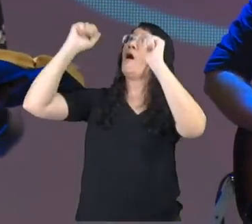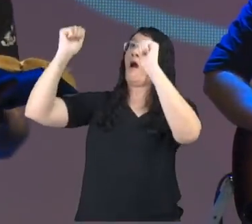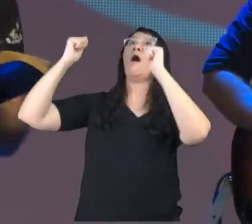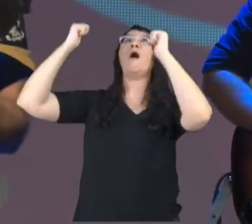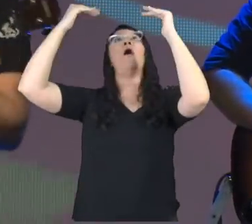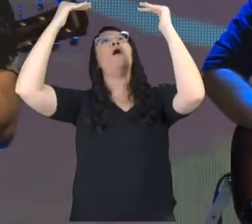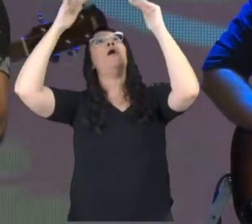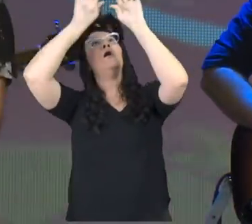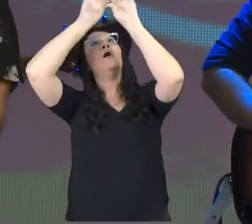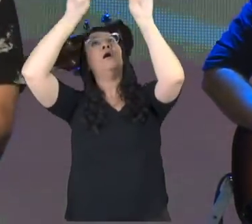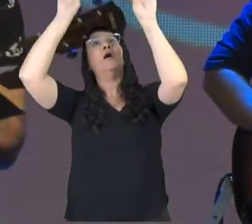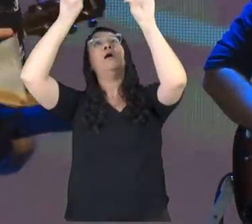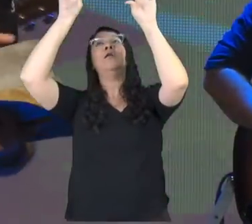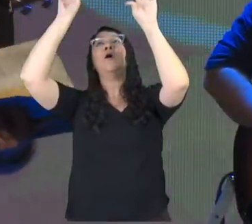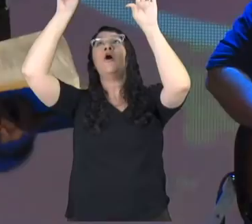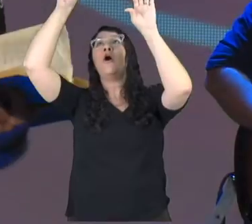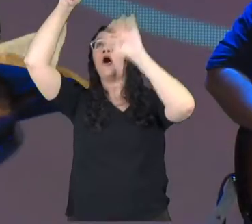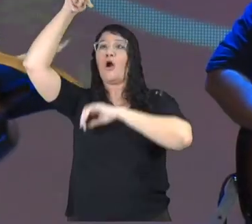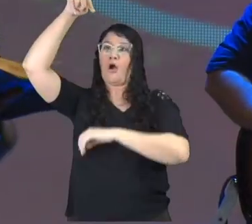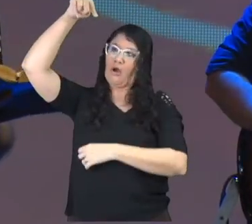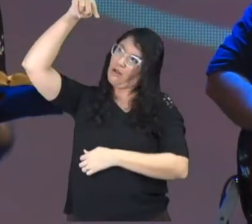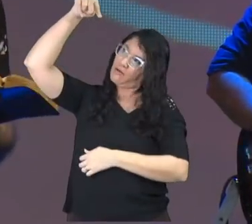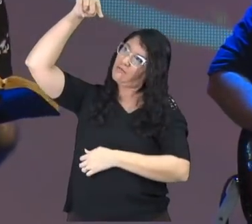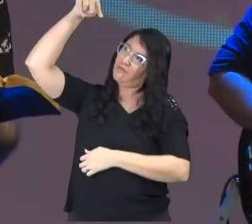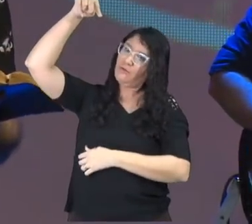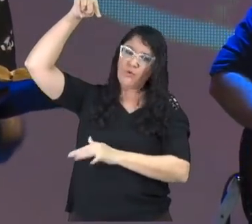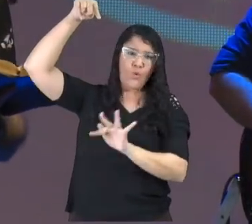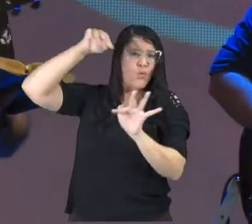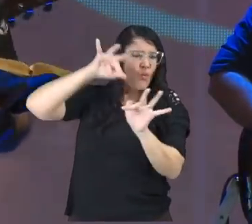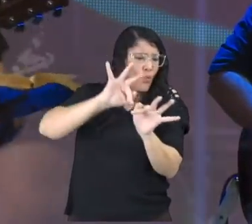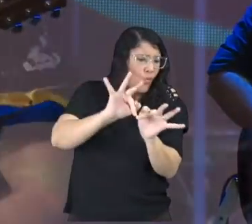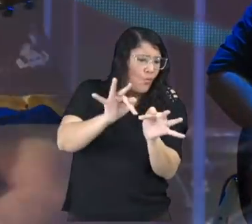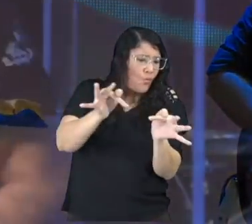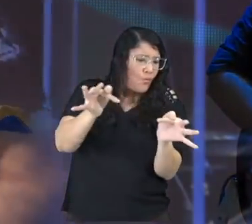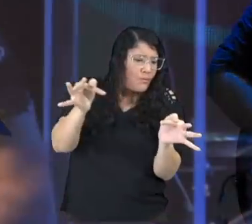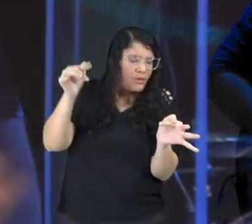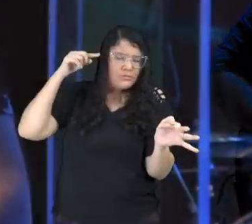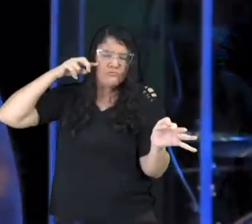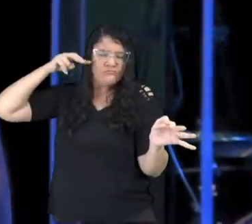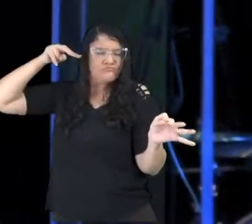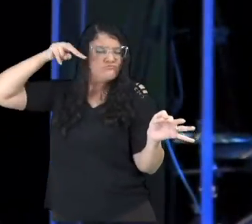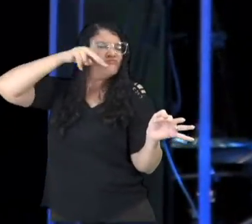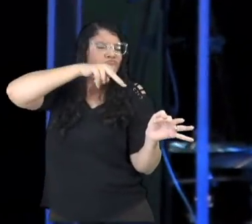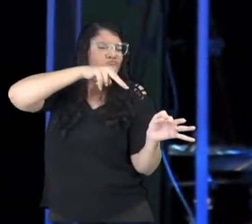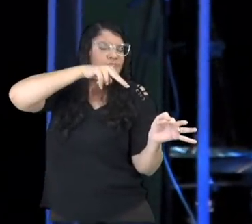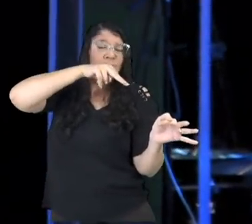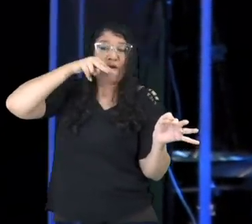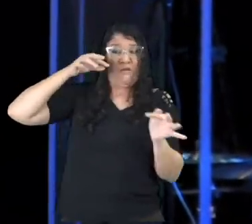olha para os humildes e de longe reconhece os arrogantes.